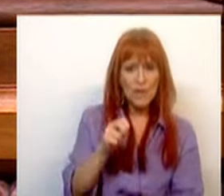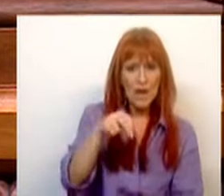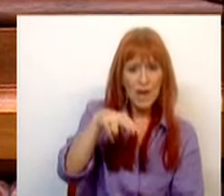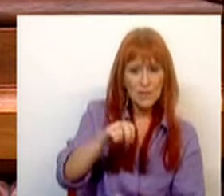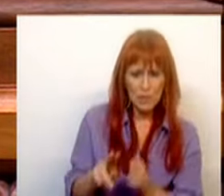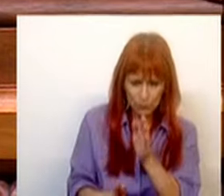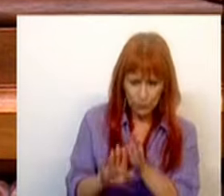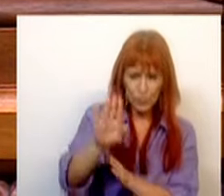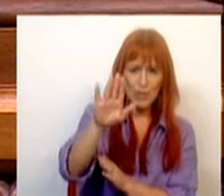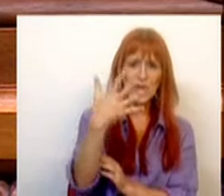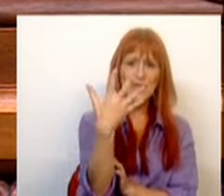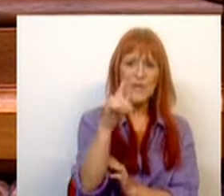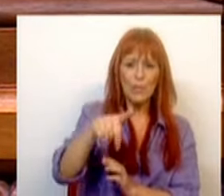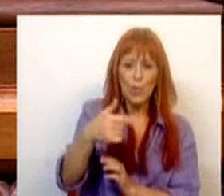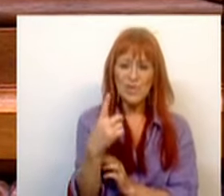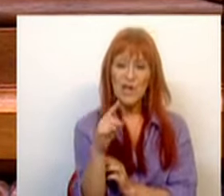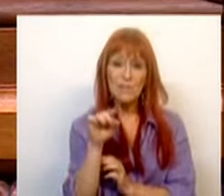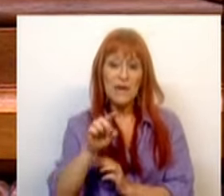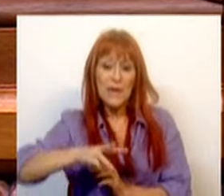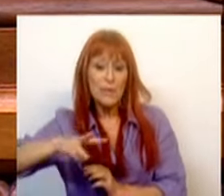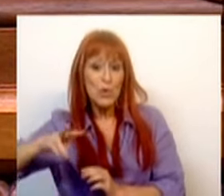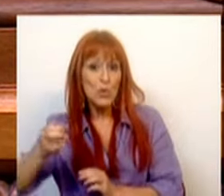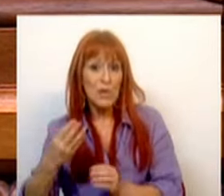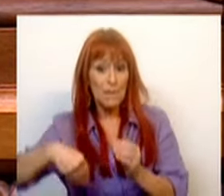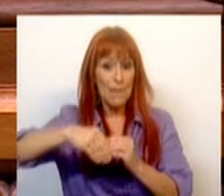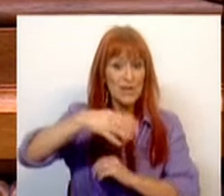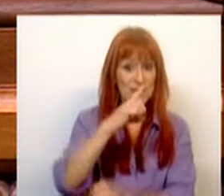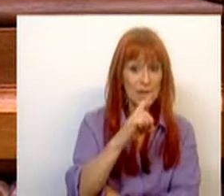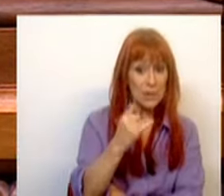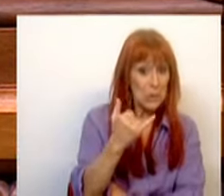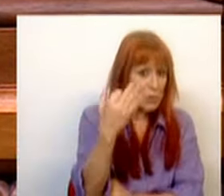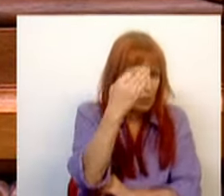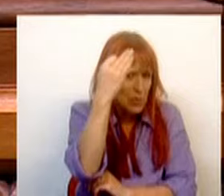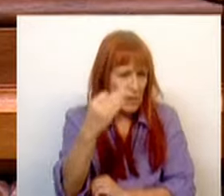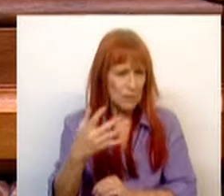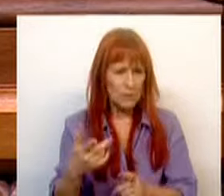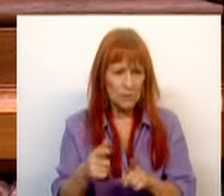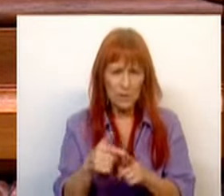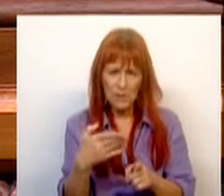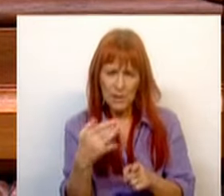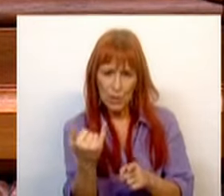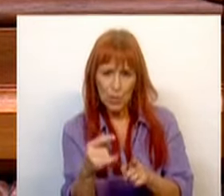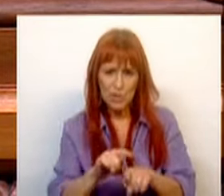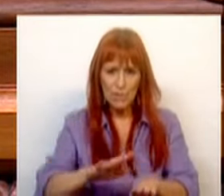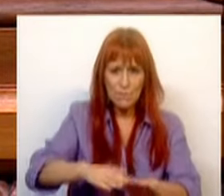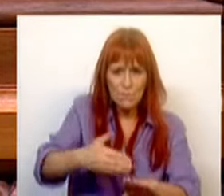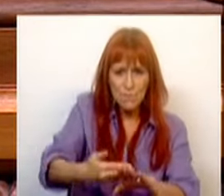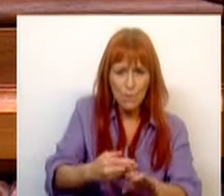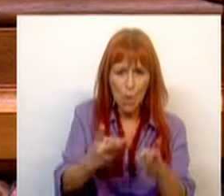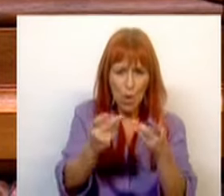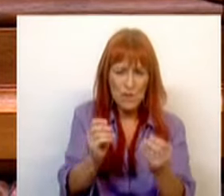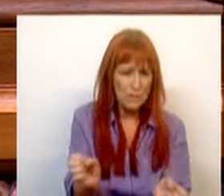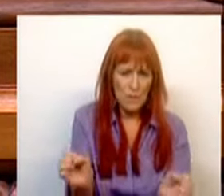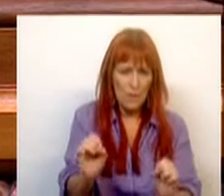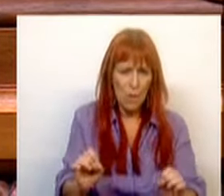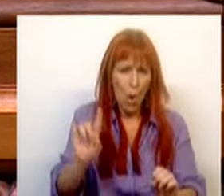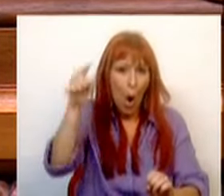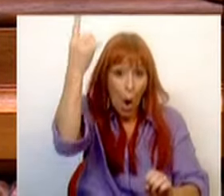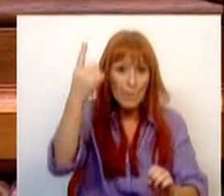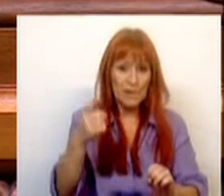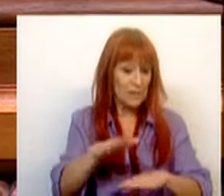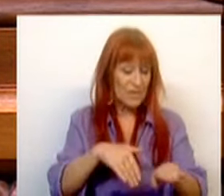subiu 5,6 mil milhões de euros, mais 72%. E sem este reforço orçamental, nada se faria